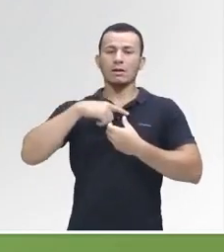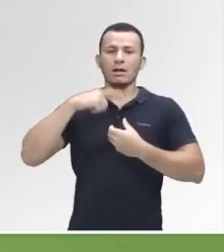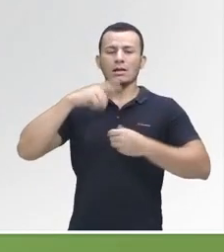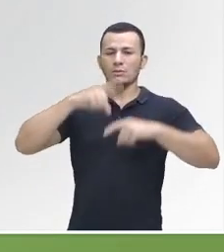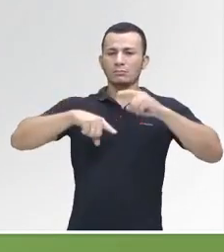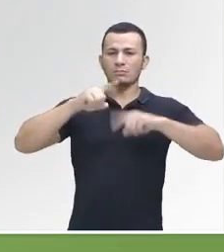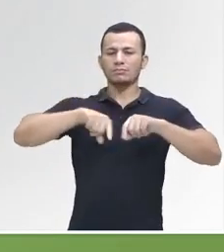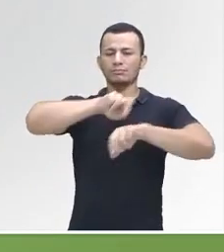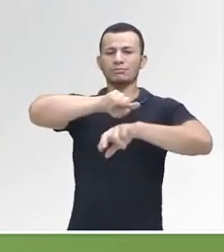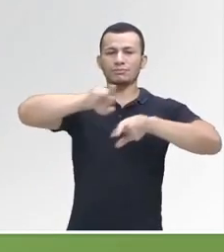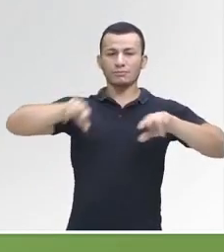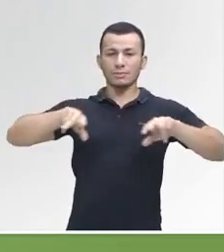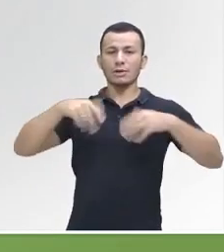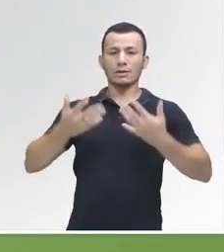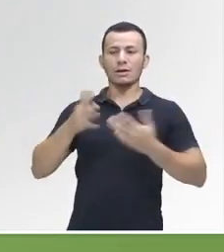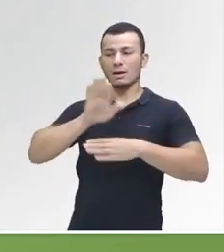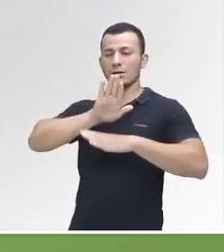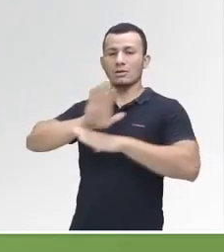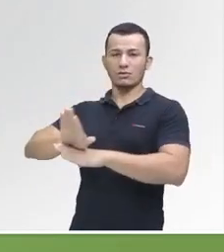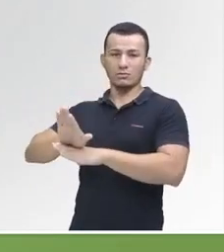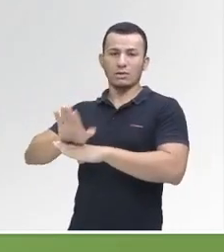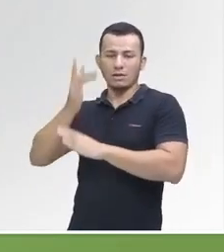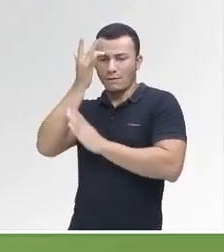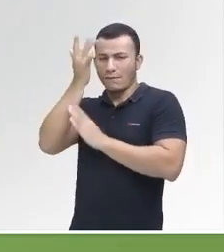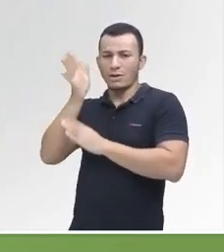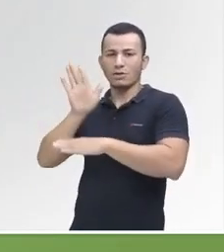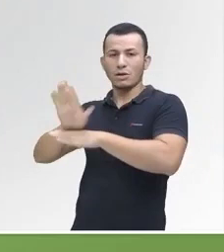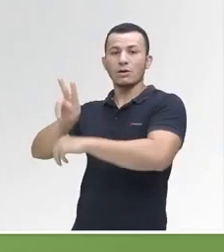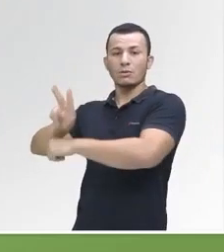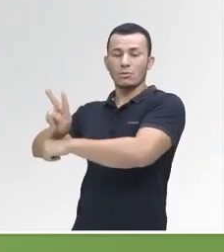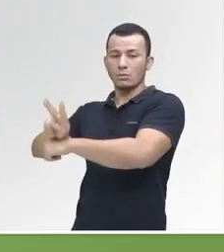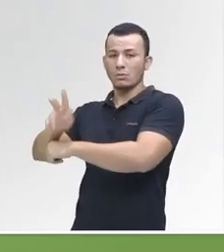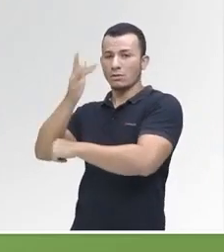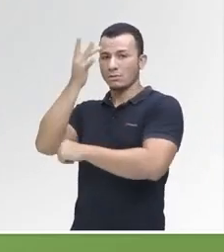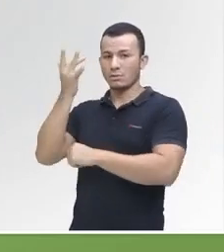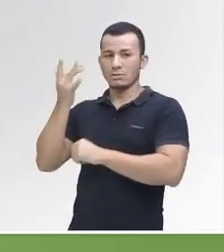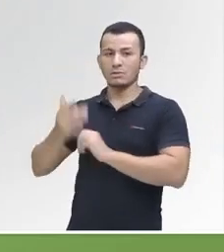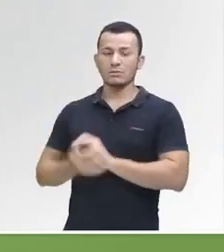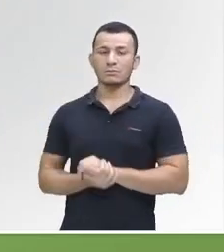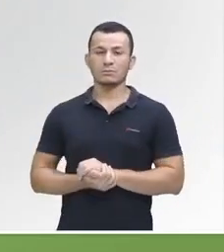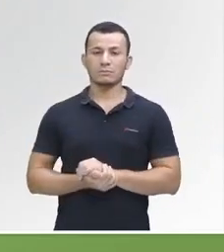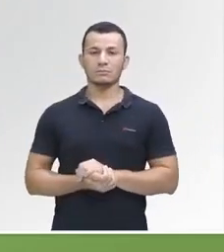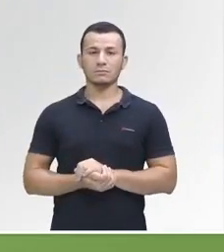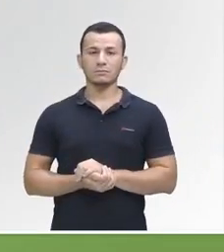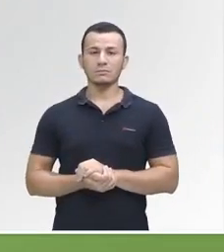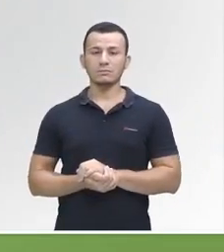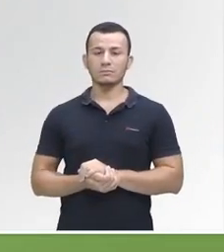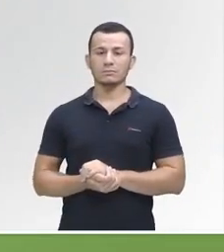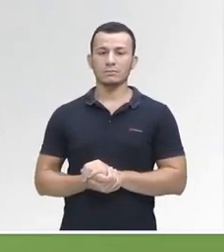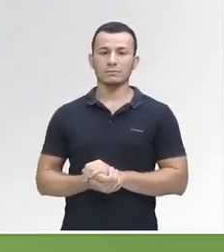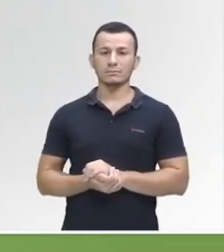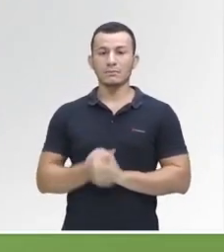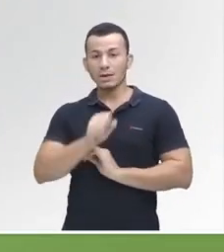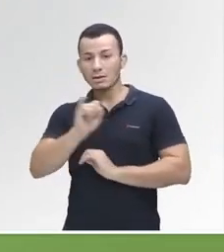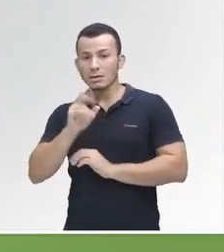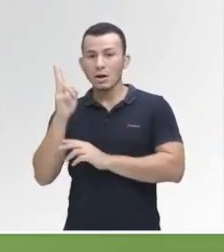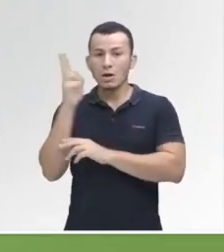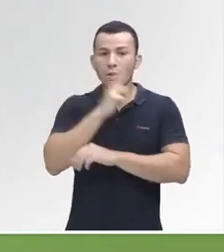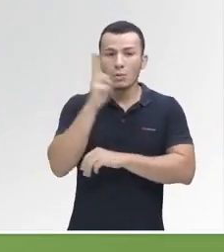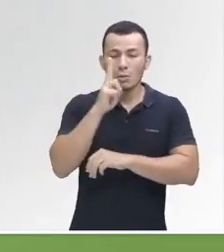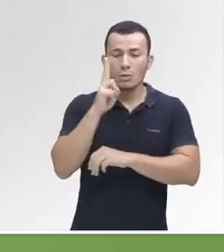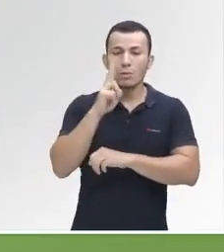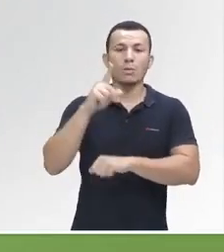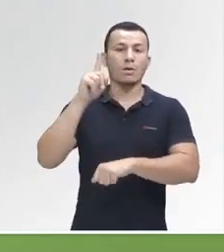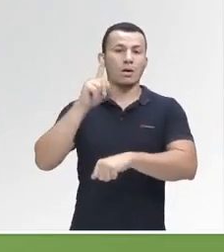para socorrer o mais rápido possível. Então, é necessário que, caso ocorra alguma emergência, você solicite